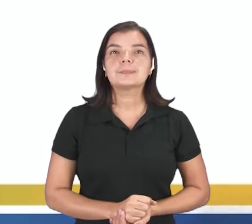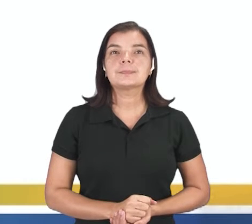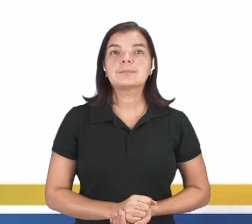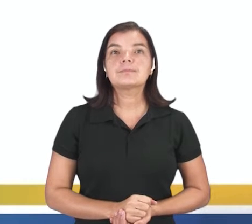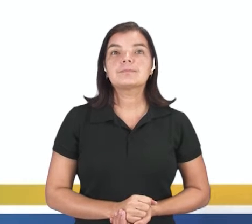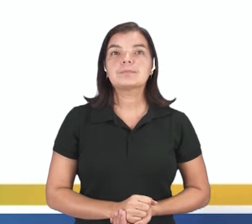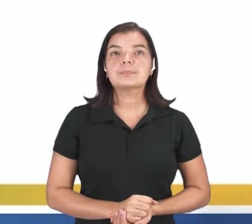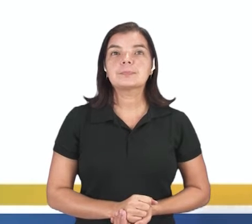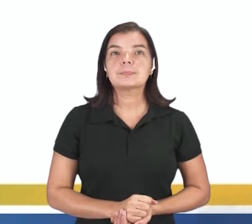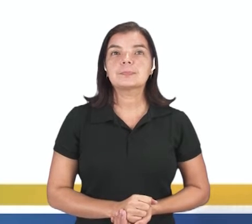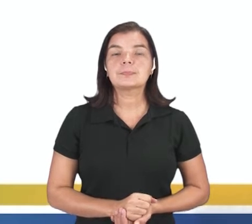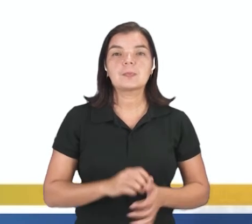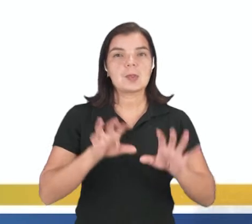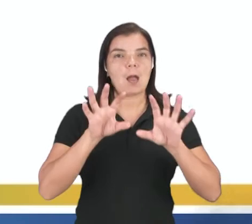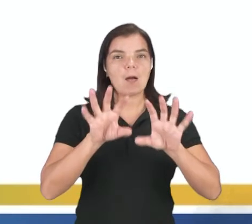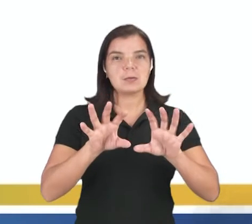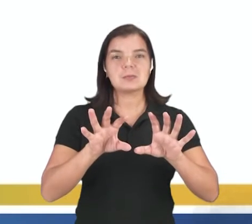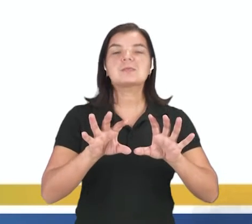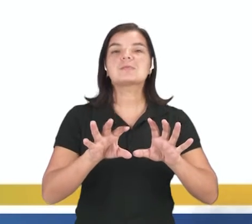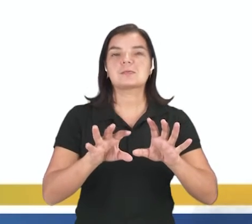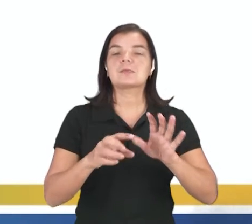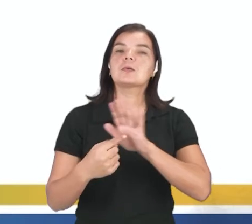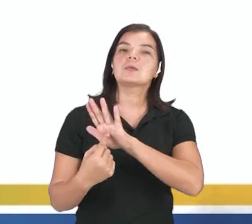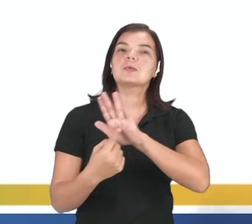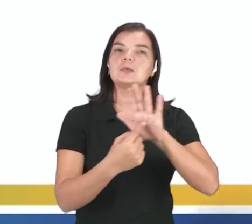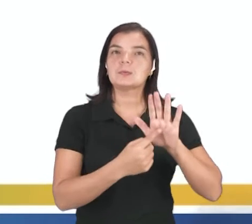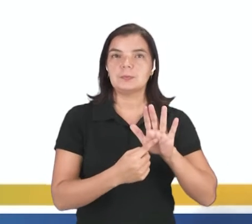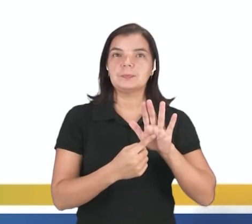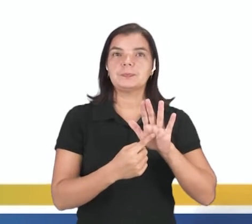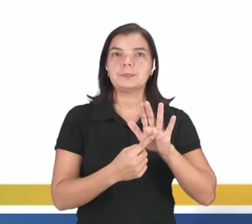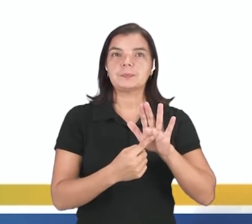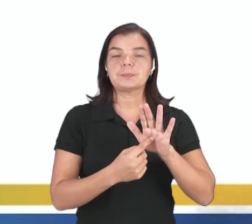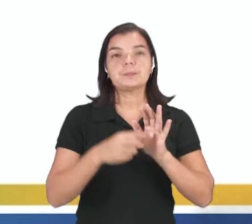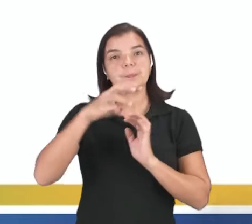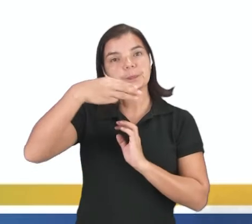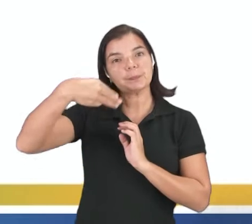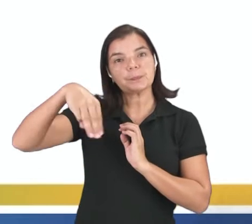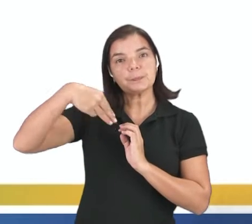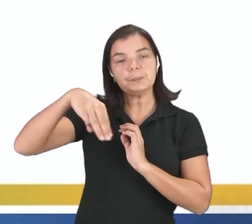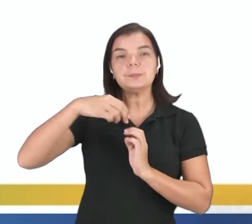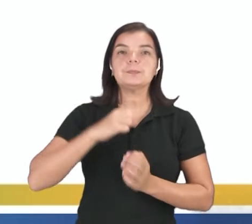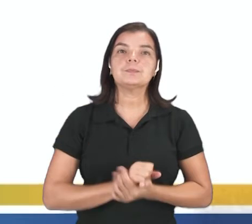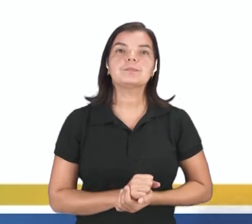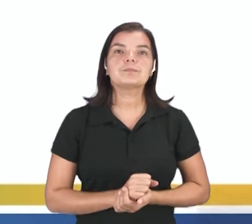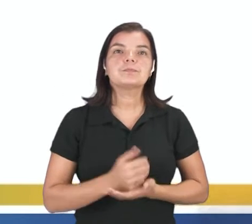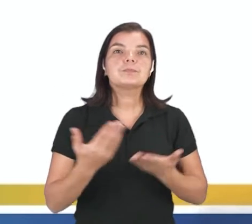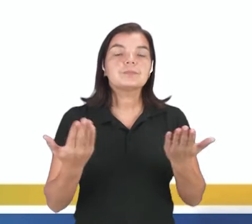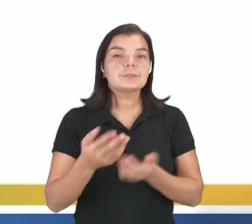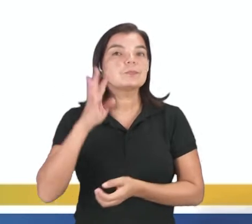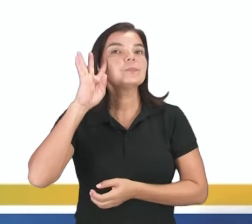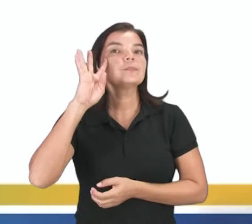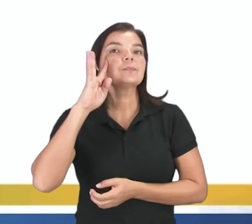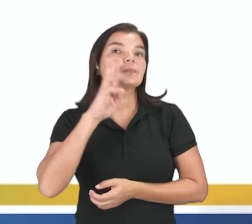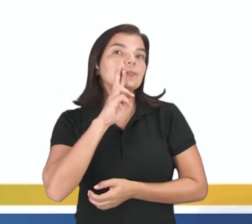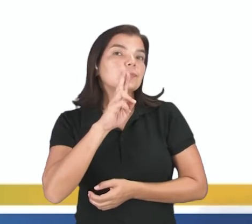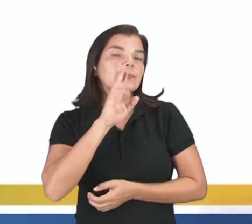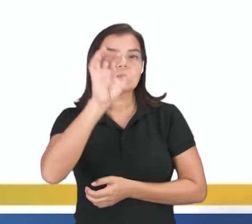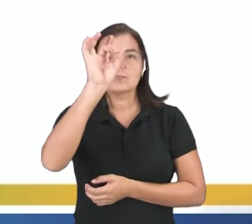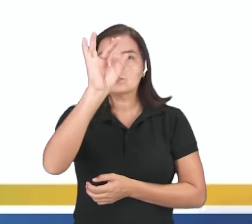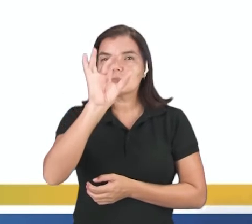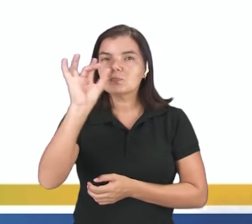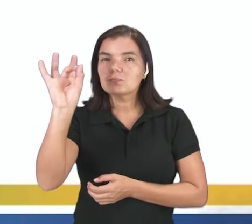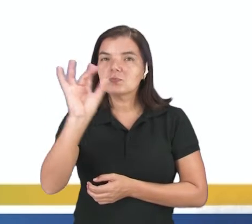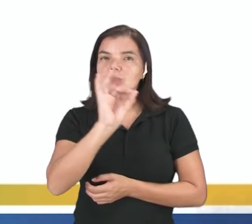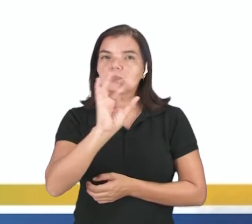Então, ela vai ficar dessa forma representada matematicamente. Agora, nós vamos resolver cada